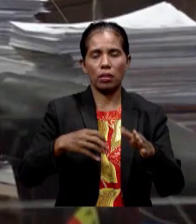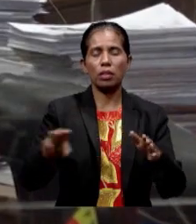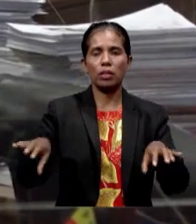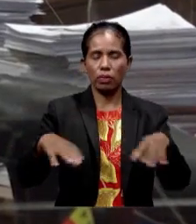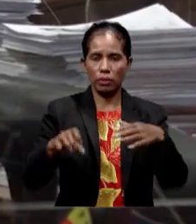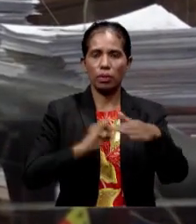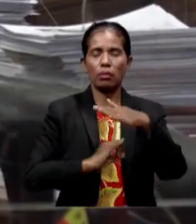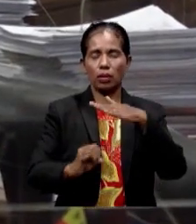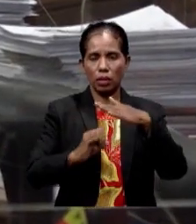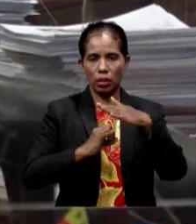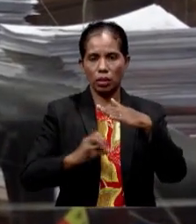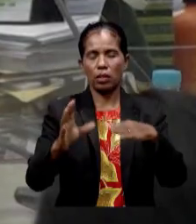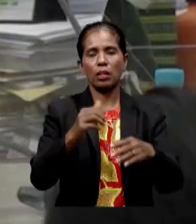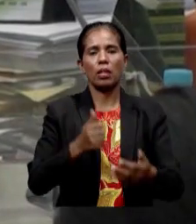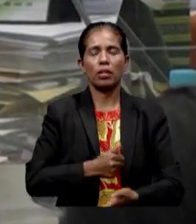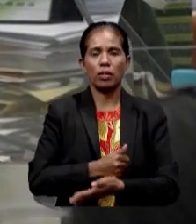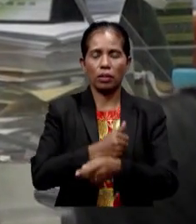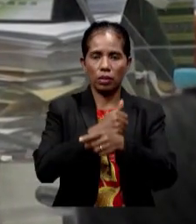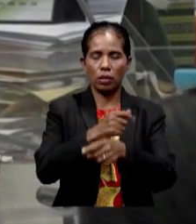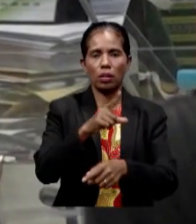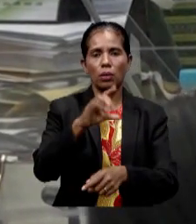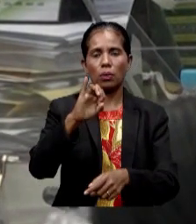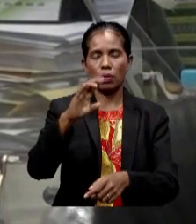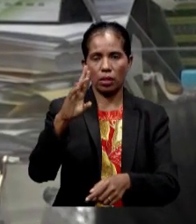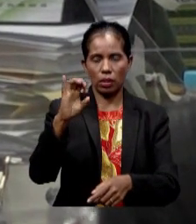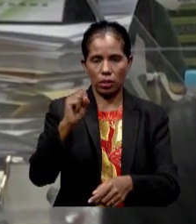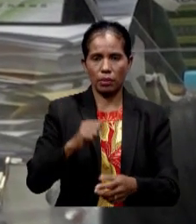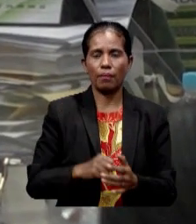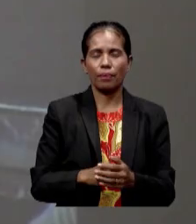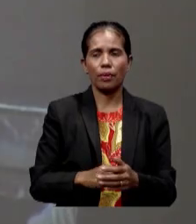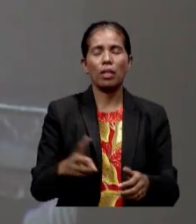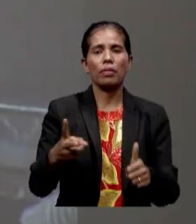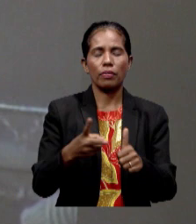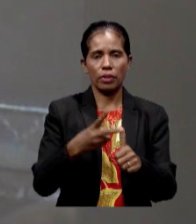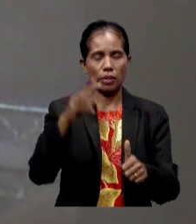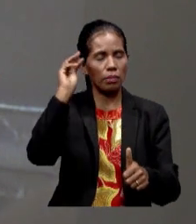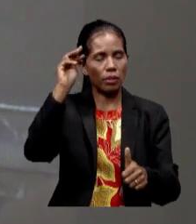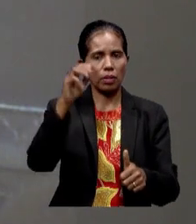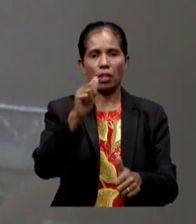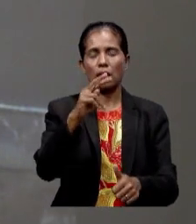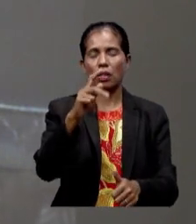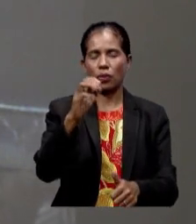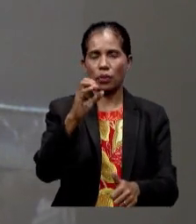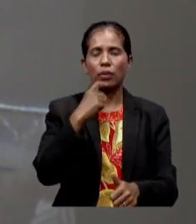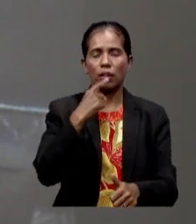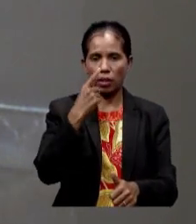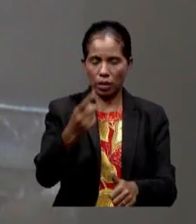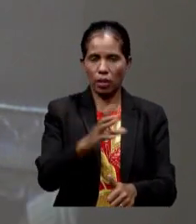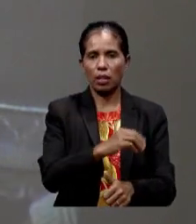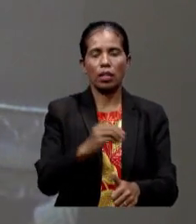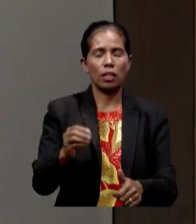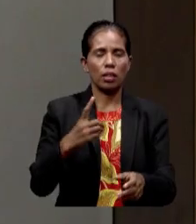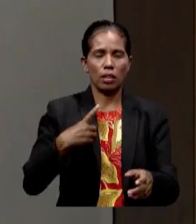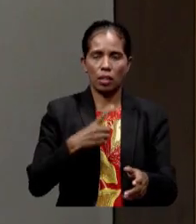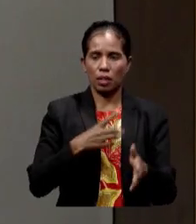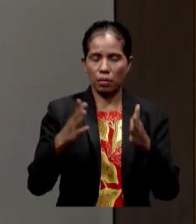Migração, superintendente assistente Luiz Barreto. Vice-ministro interior Antônio Armindo hatamba questão necatak, deputado